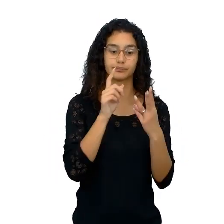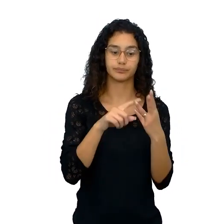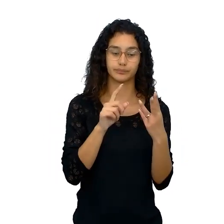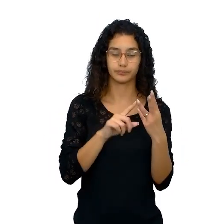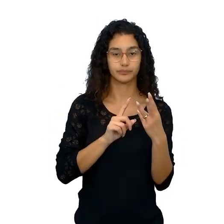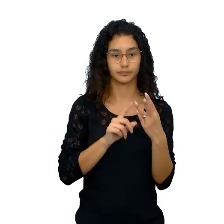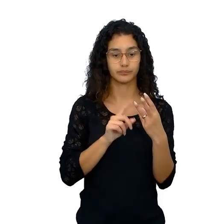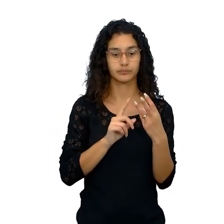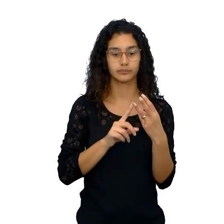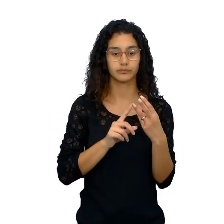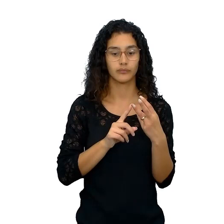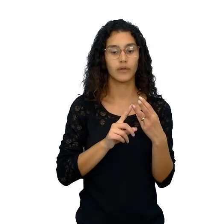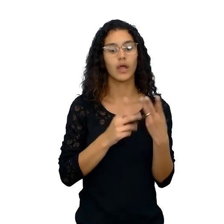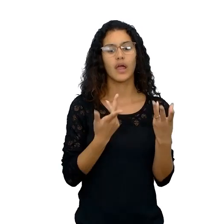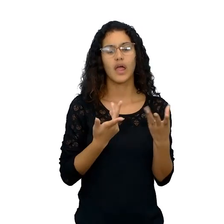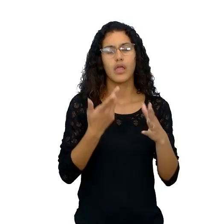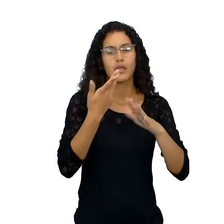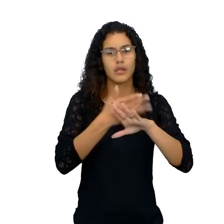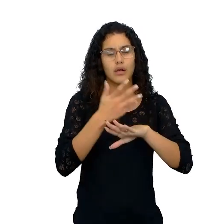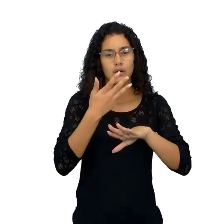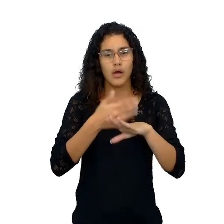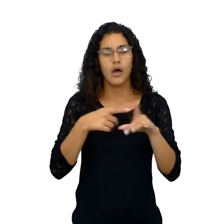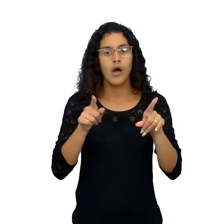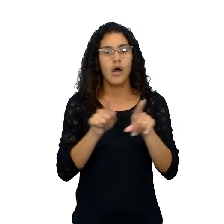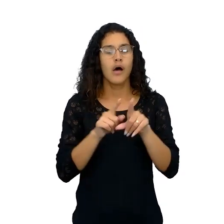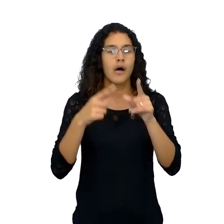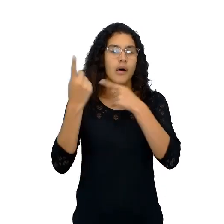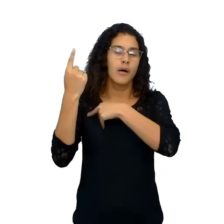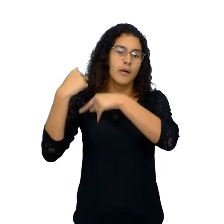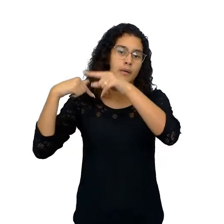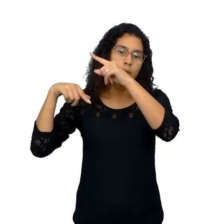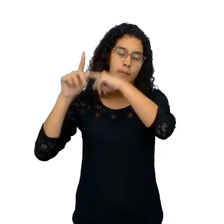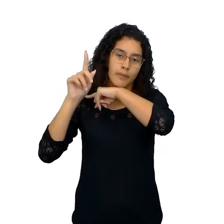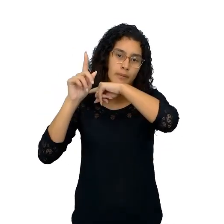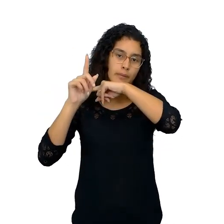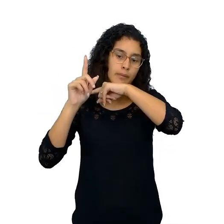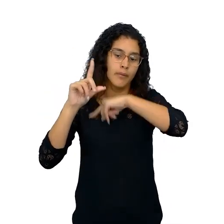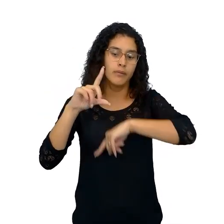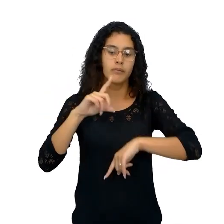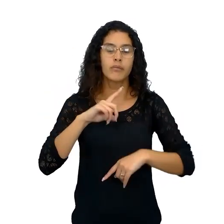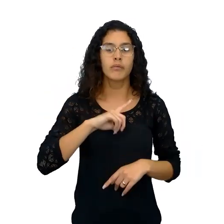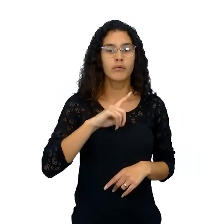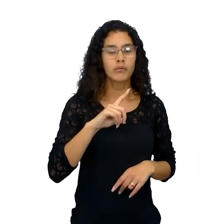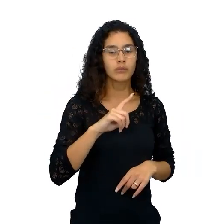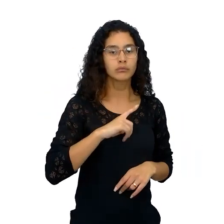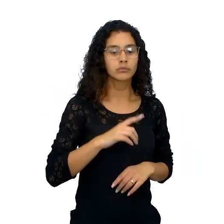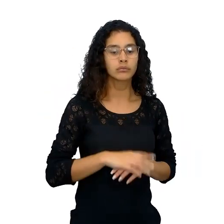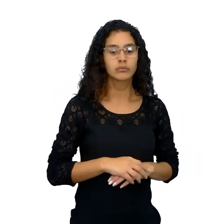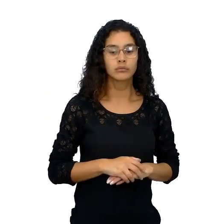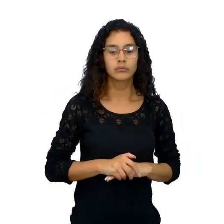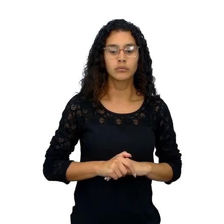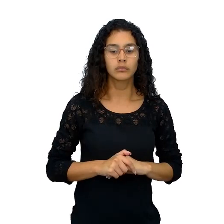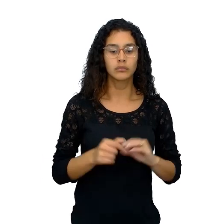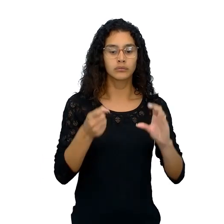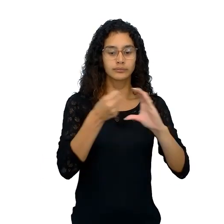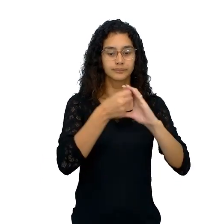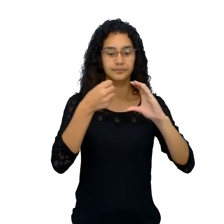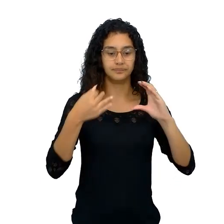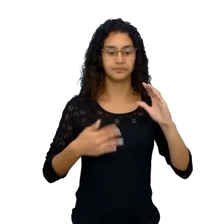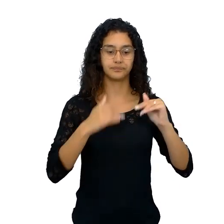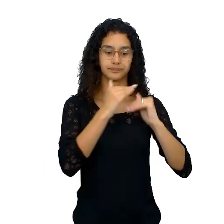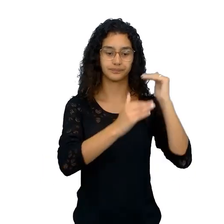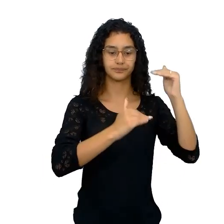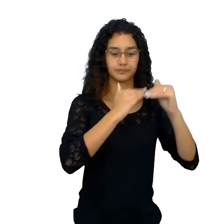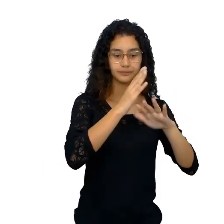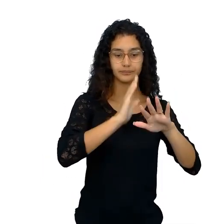sobre ciência. Será que nessa prática que eu também desenvolvi, eu tinha, né, elementos ali, características do processo